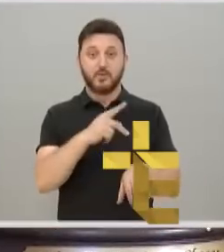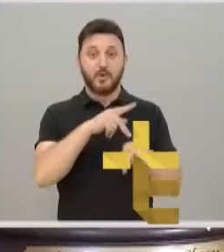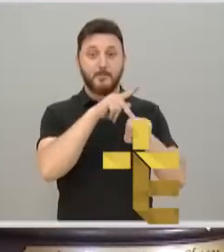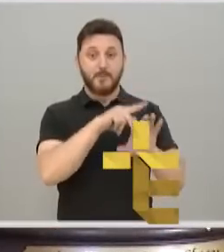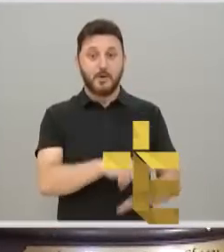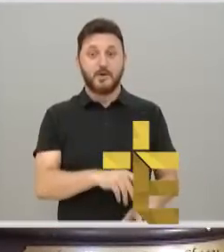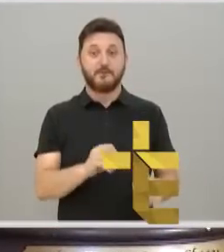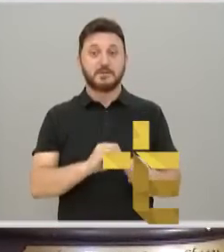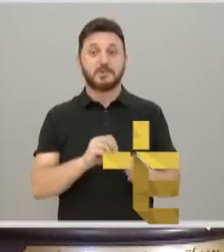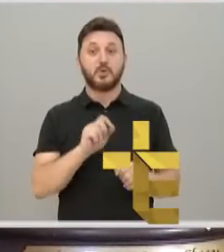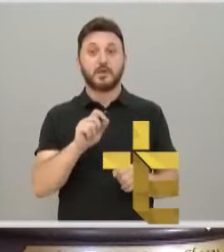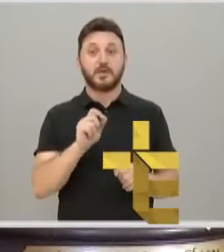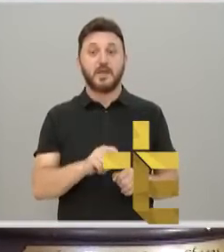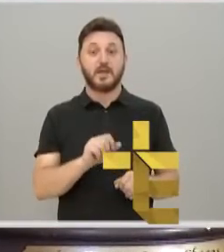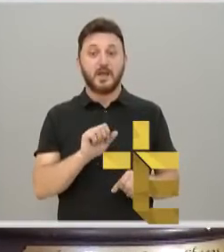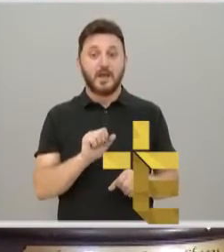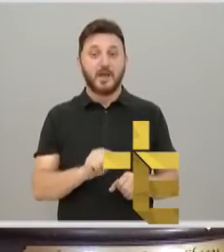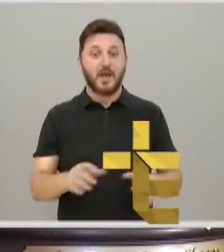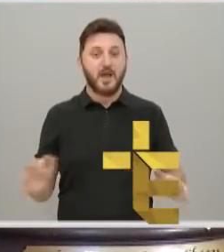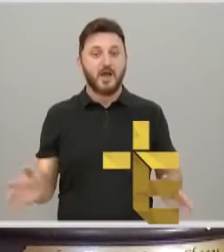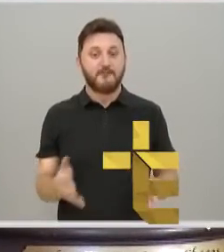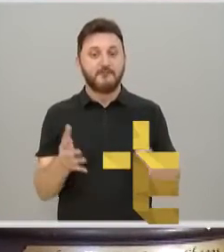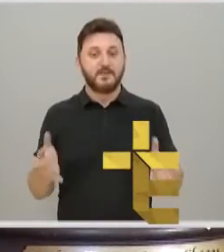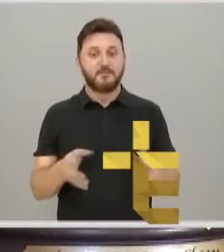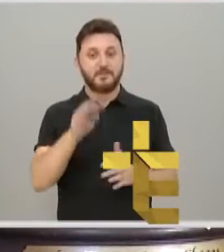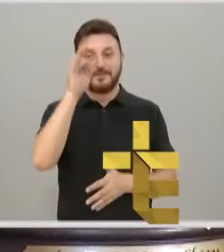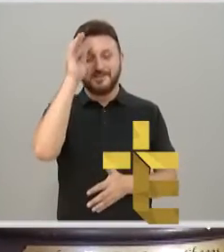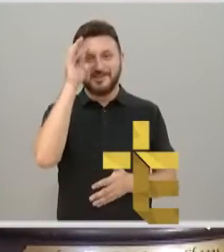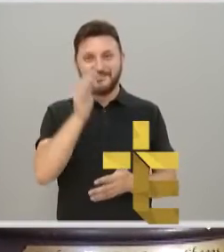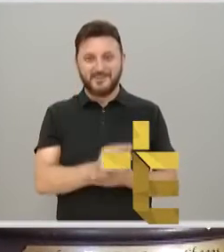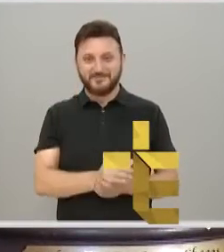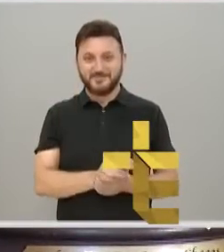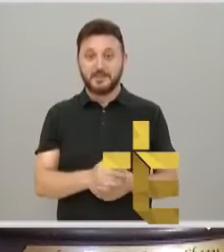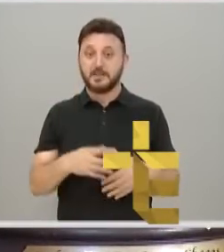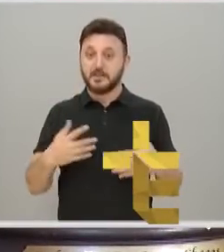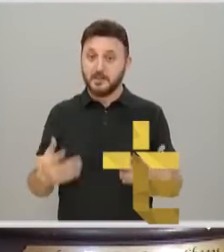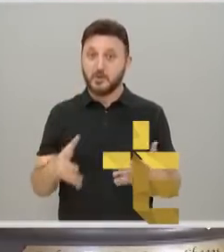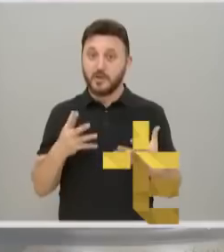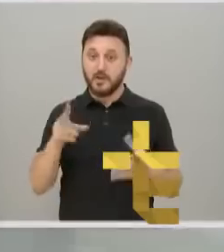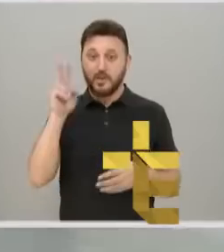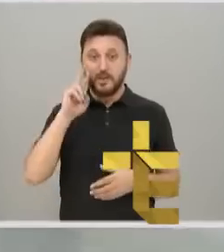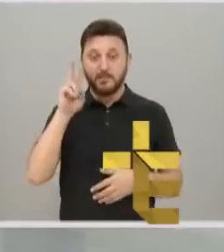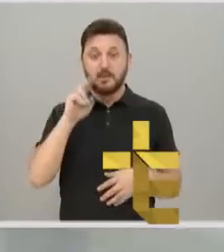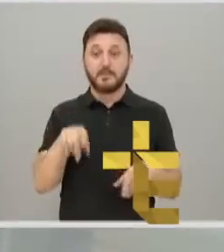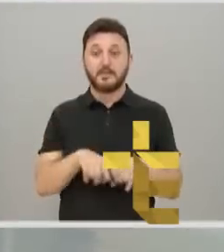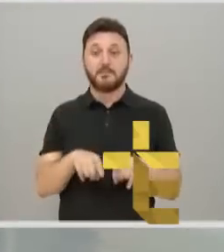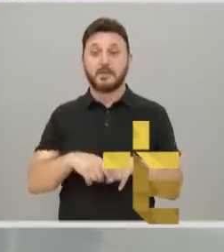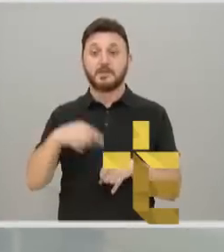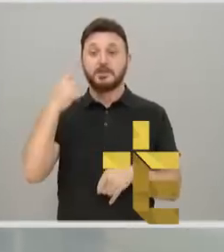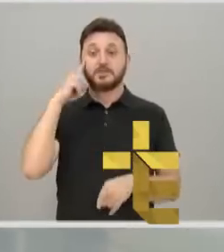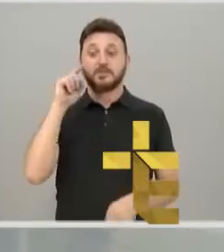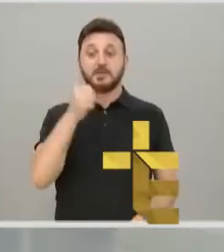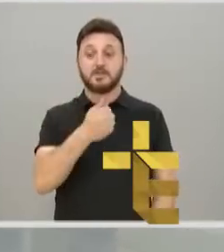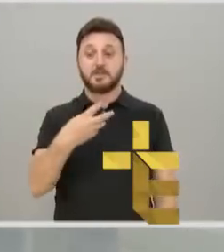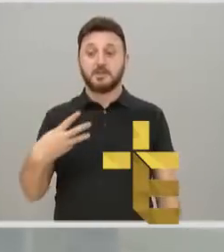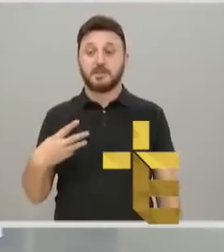paróquia para fazer um reavivamento na fé. Então, quero lembrar também, dia 13 de